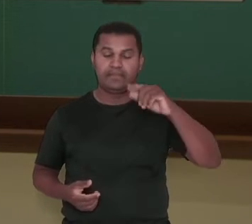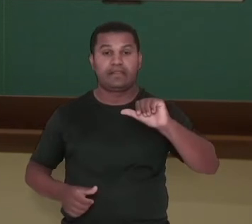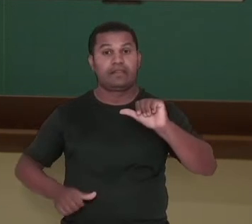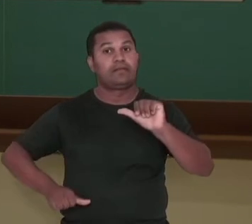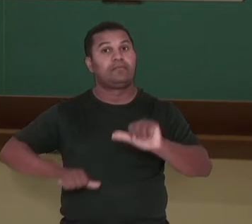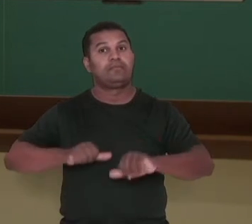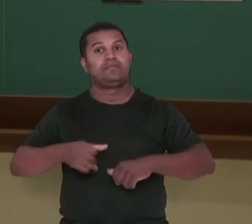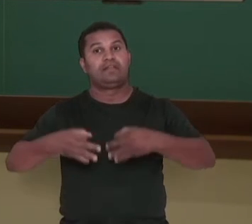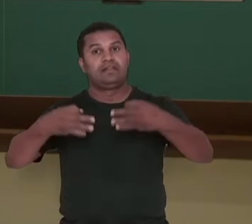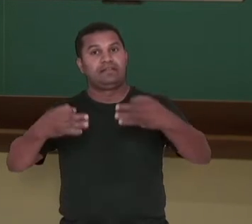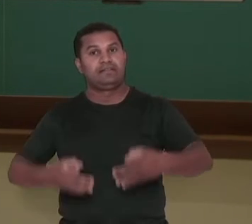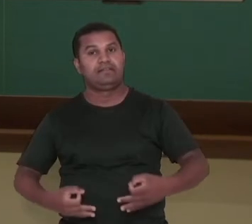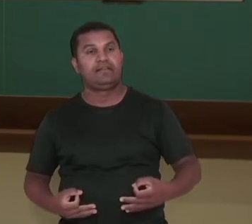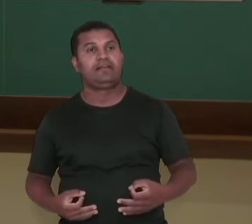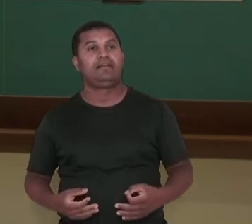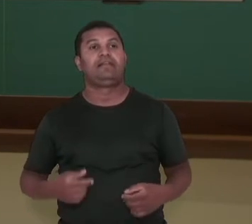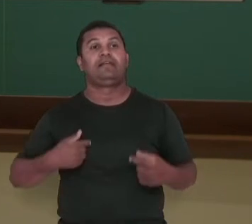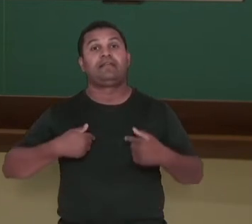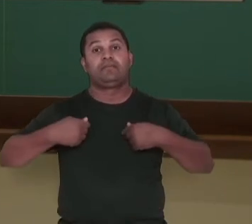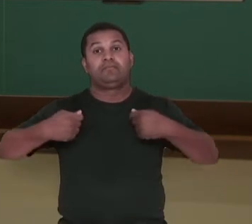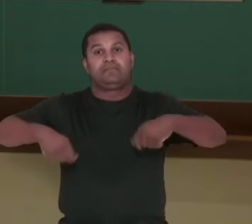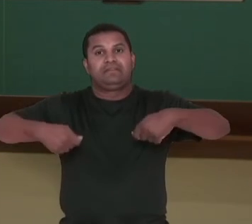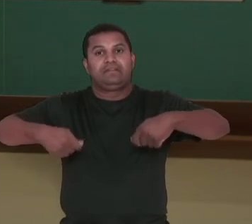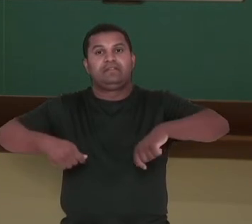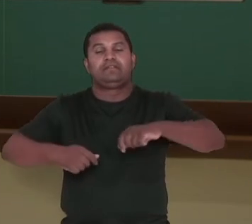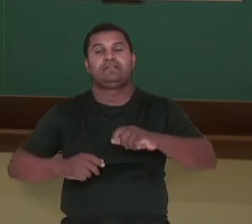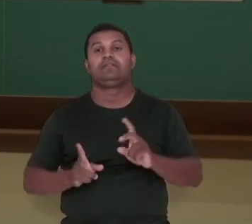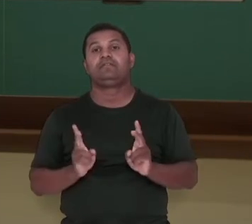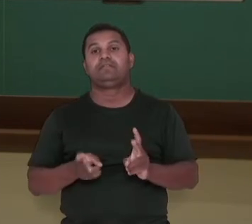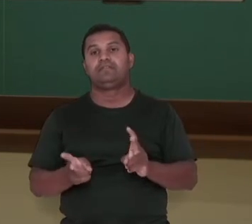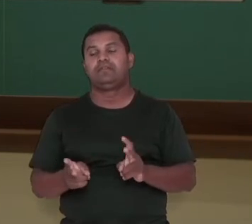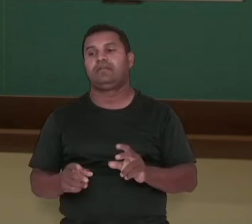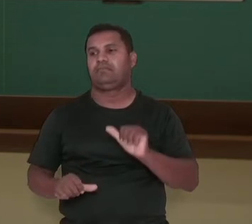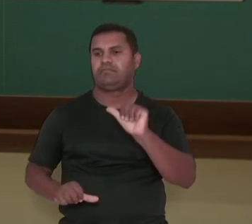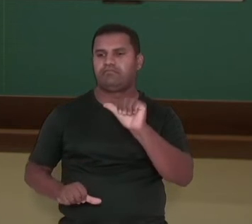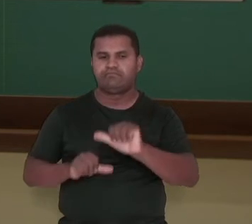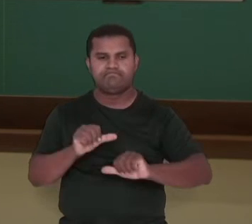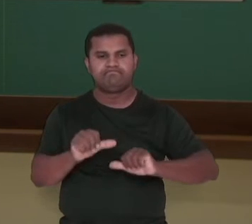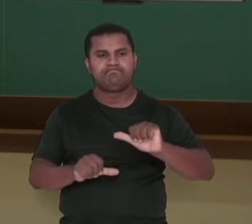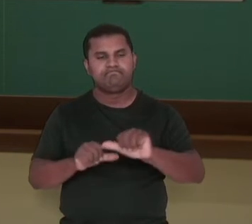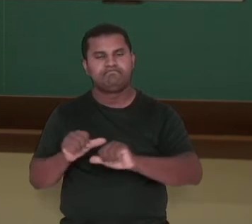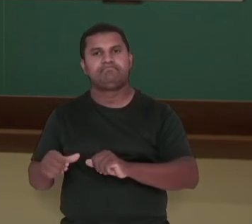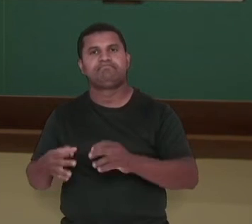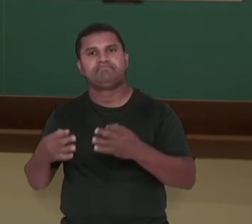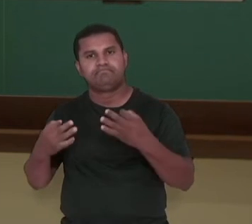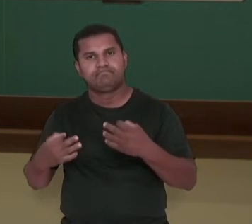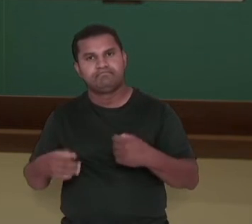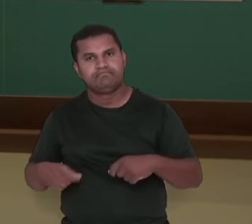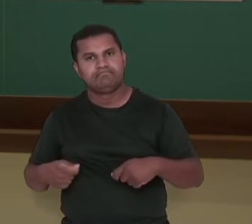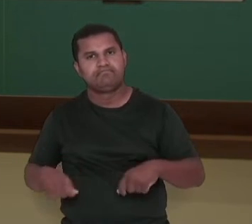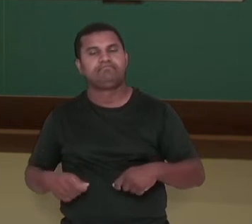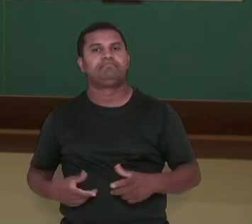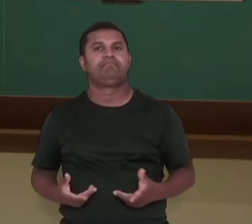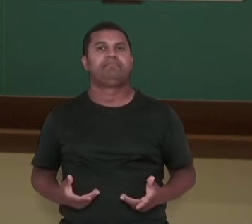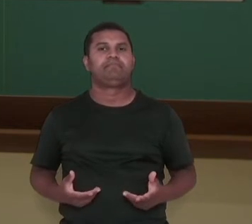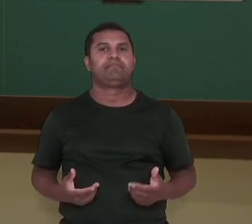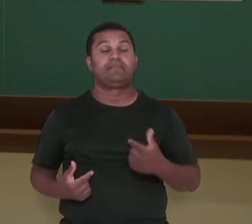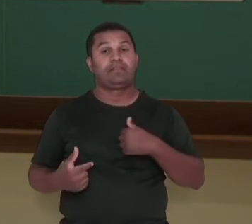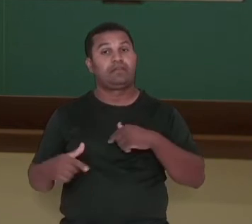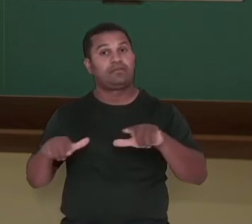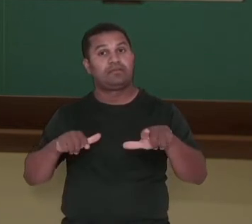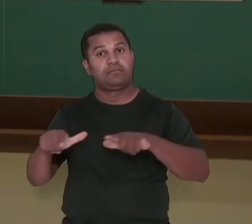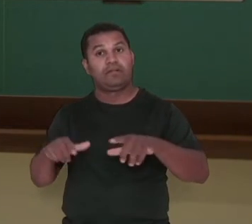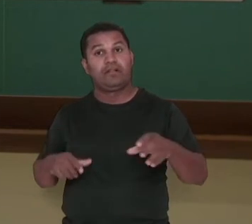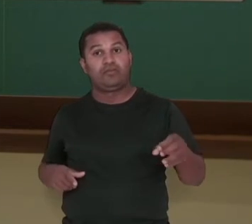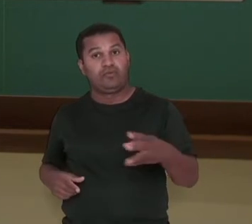Então, temos que ser adaptáveis também nesse ambiente, no mercado de trabalho, certo? Então, a gente pode até